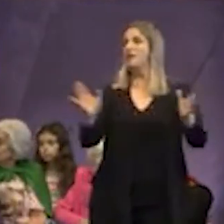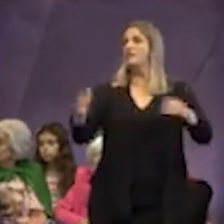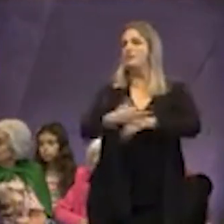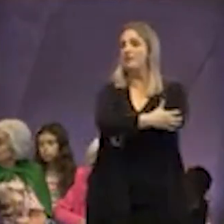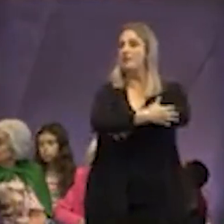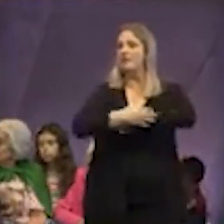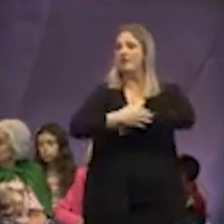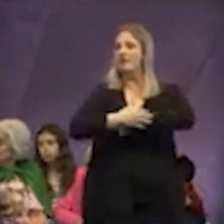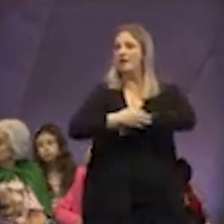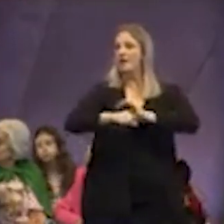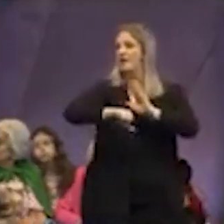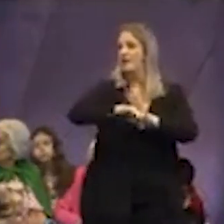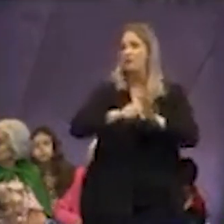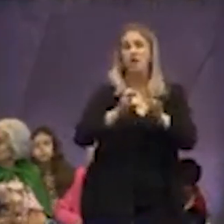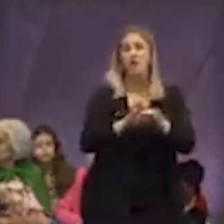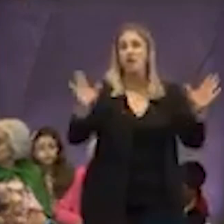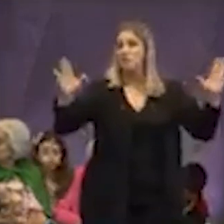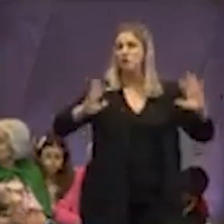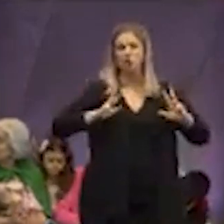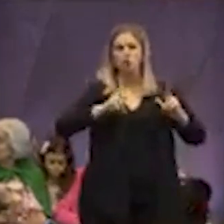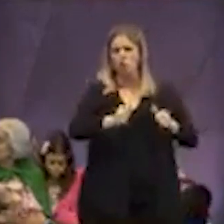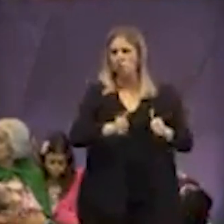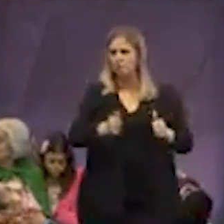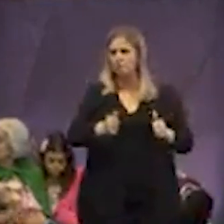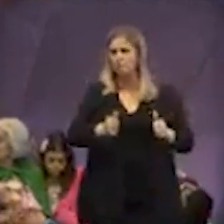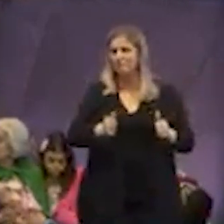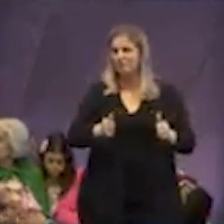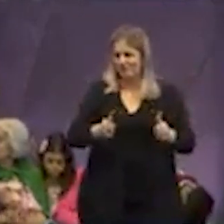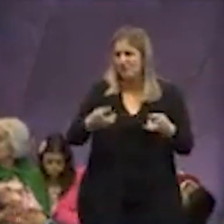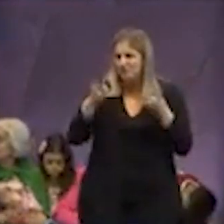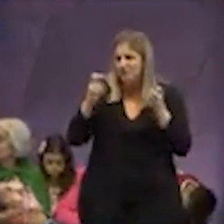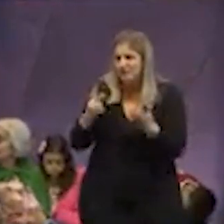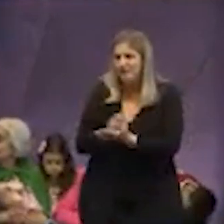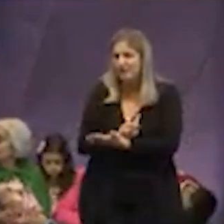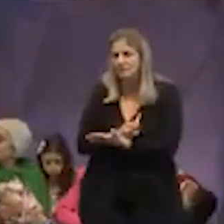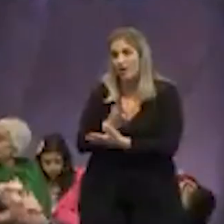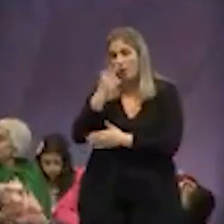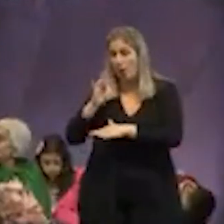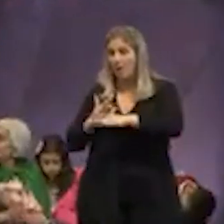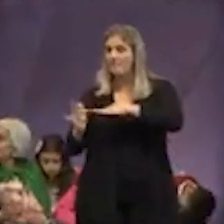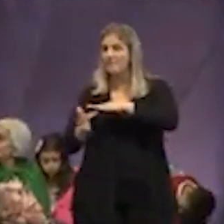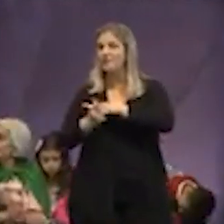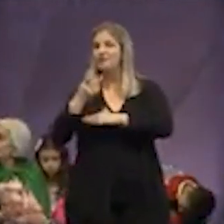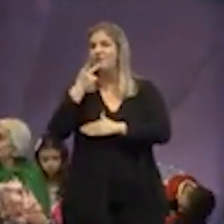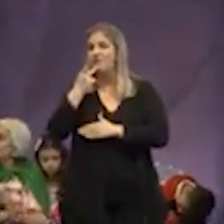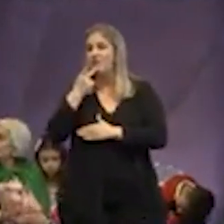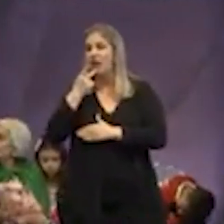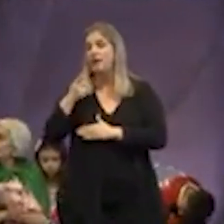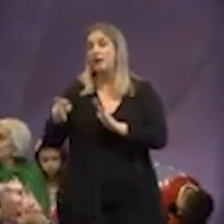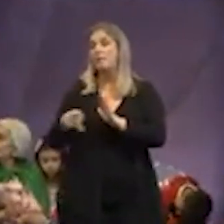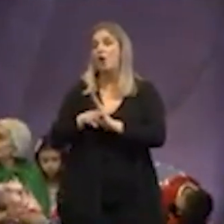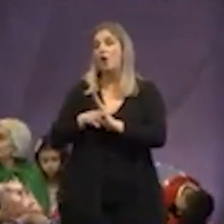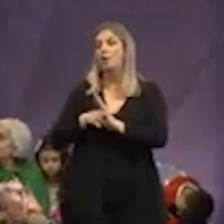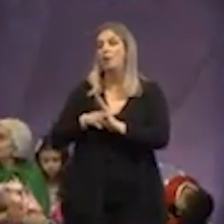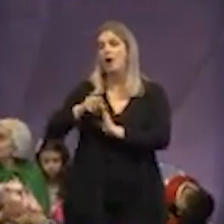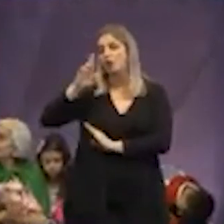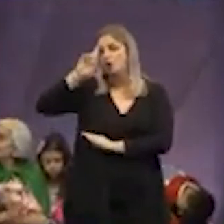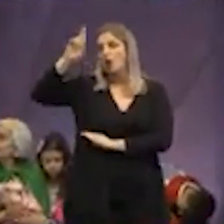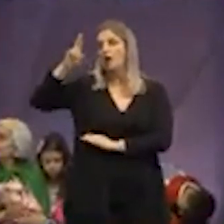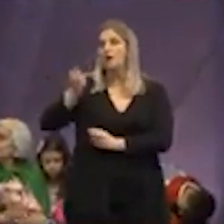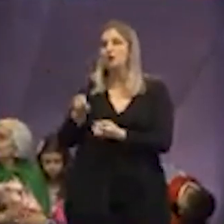ele hoje abre as portas do ministério para receber, como diz a imprensa, a dama do